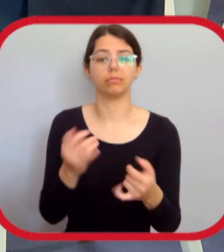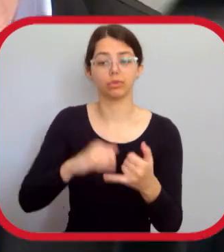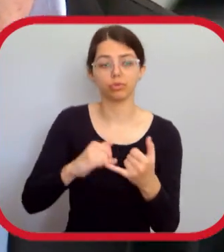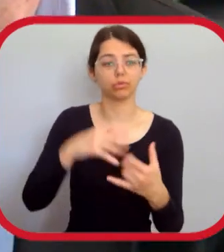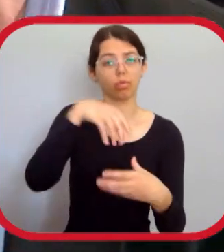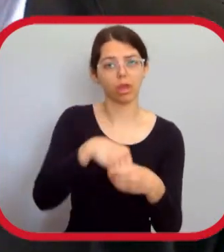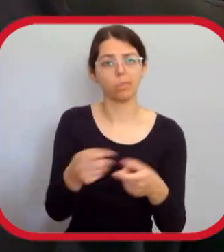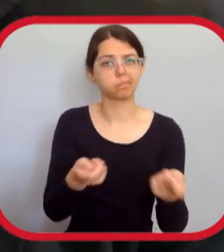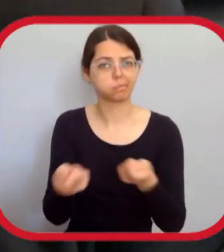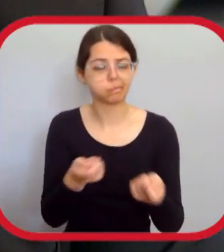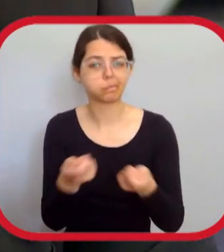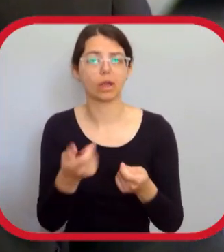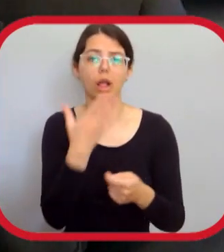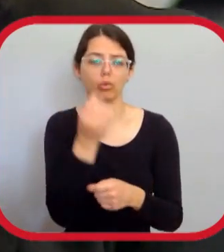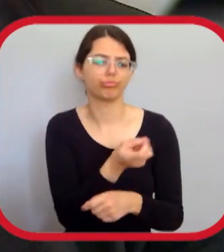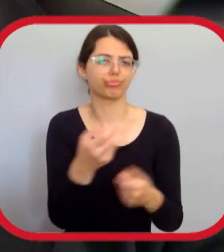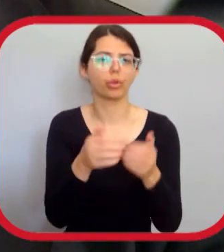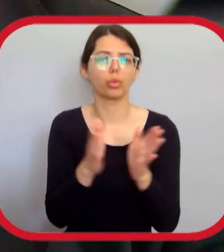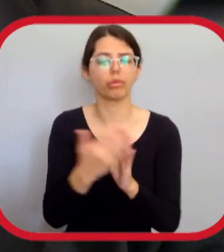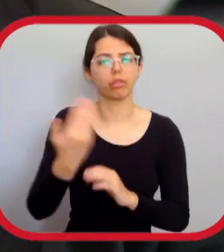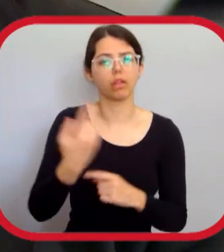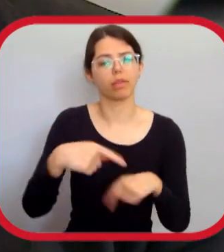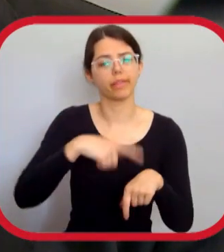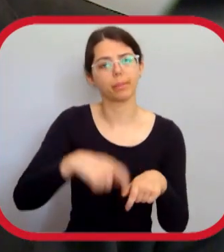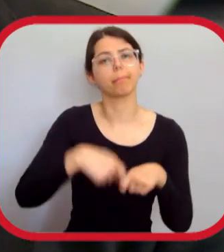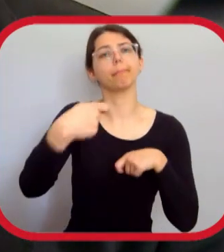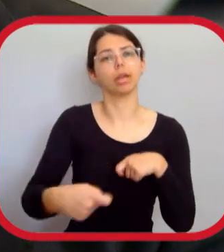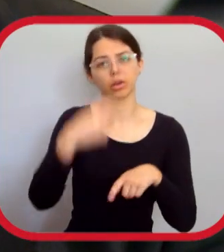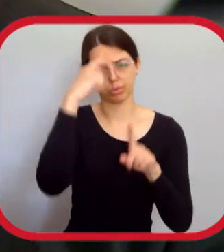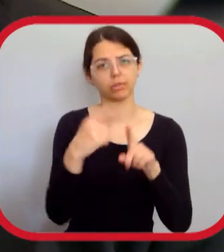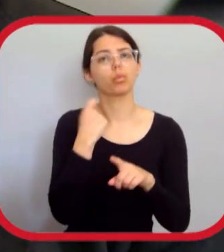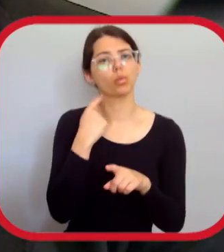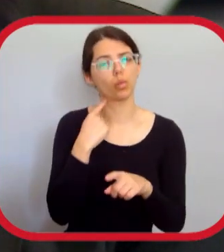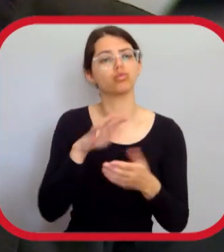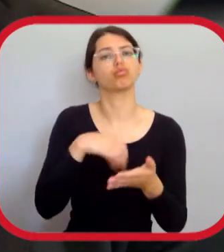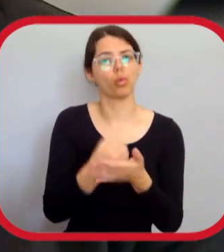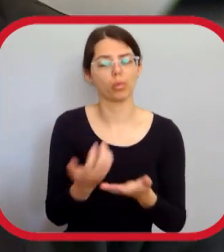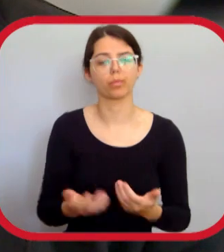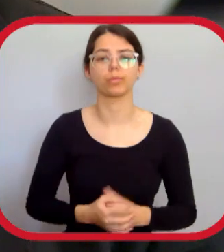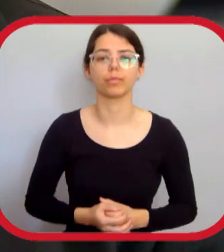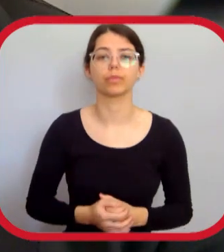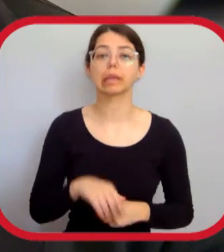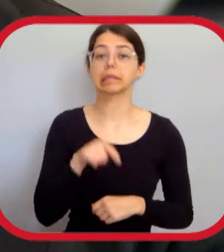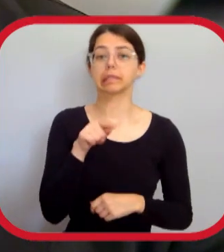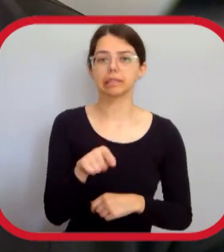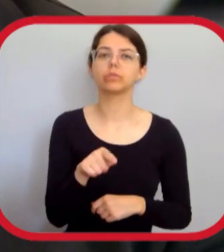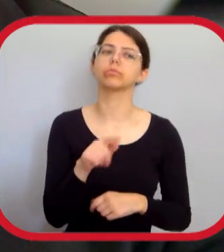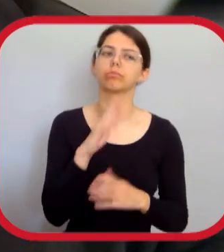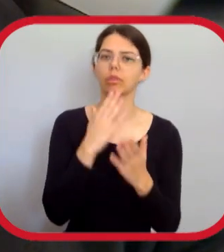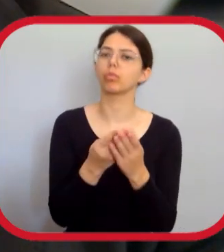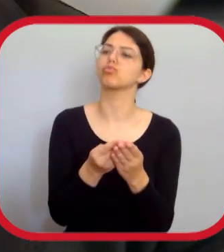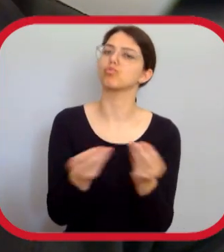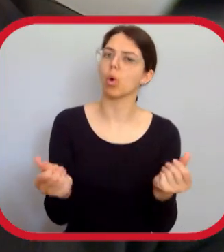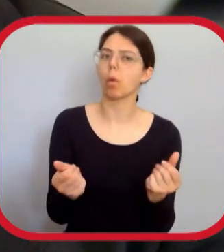estão nas associações como dirigentes, todos os alunos que têm direito necessariamente a mais tempo para fazer os seus cursos. Eu acho que